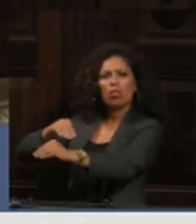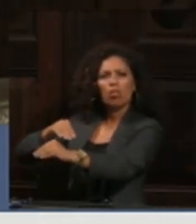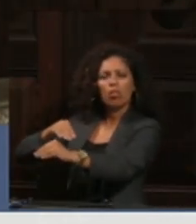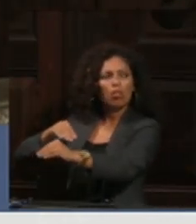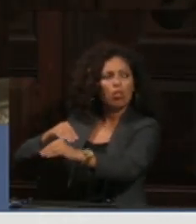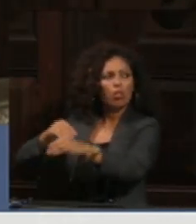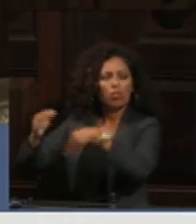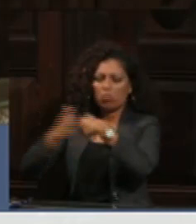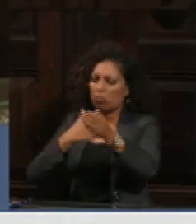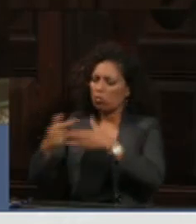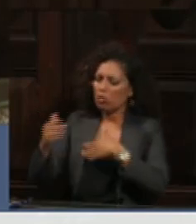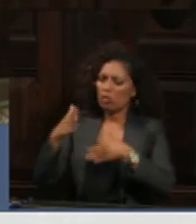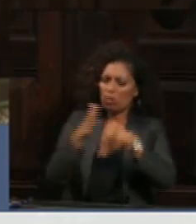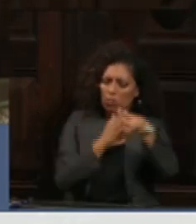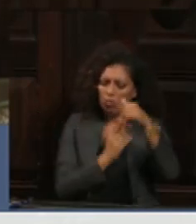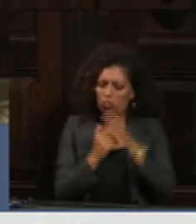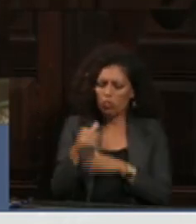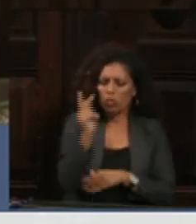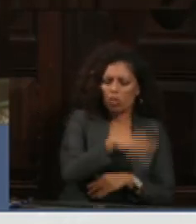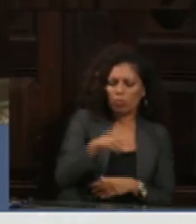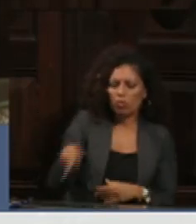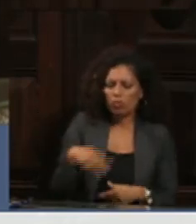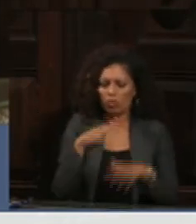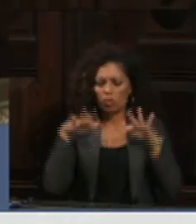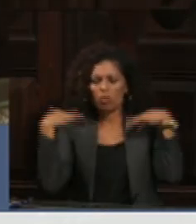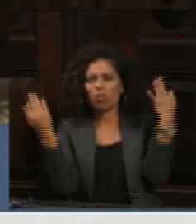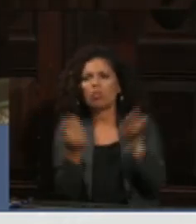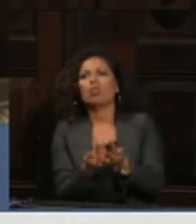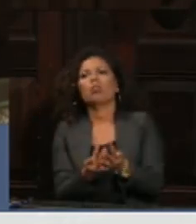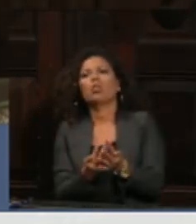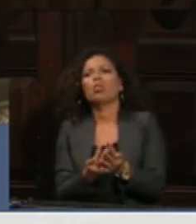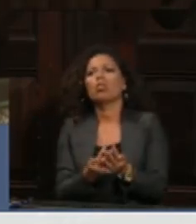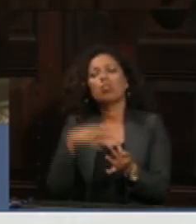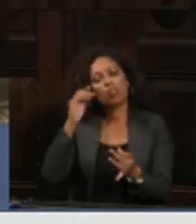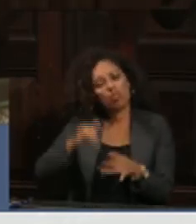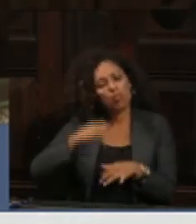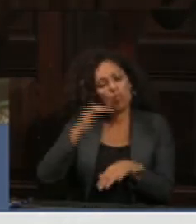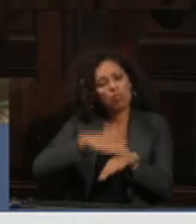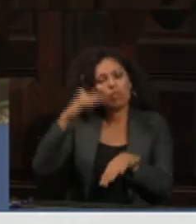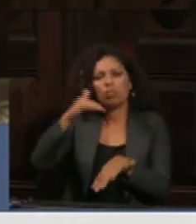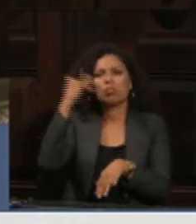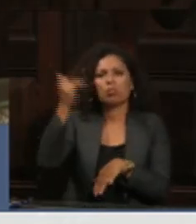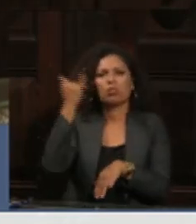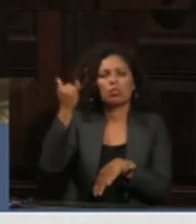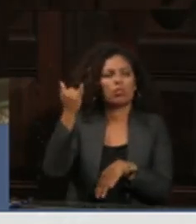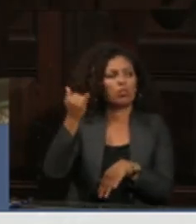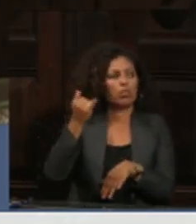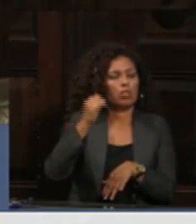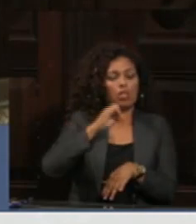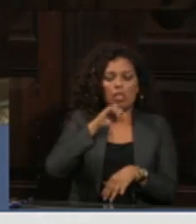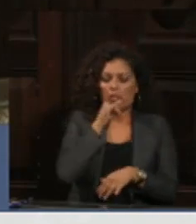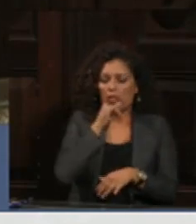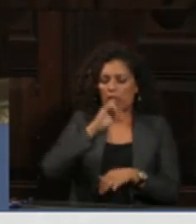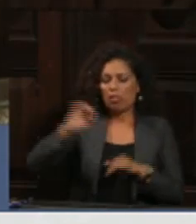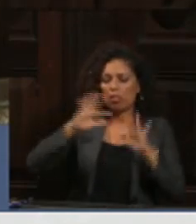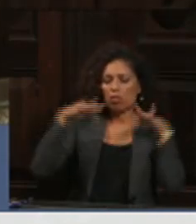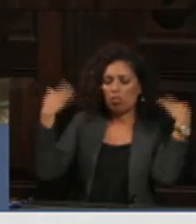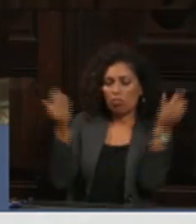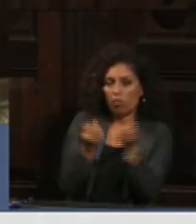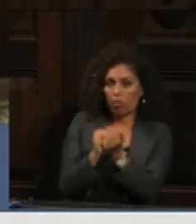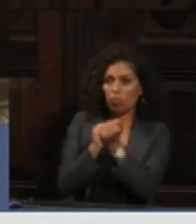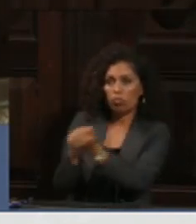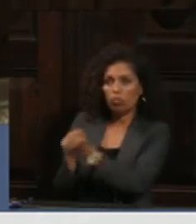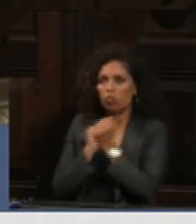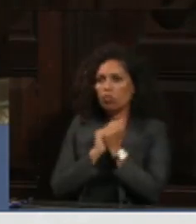sejam com profissionais, professores, pais. Isso é muito importante. E quando a família, ela também dá o